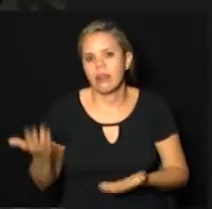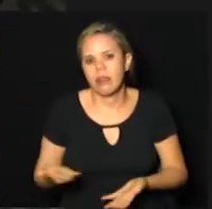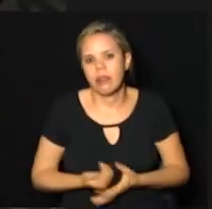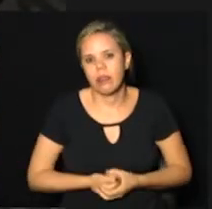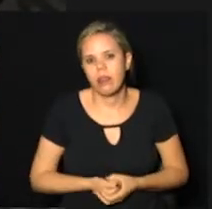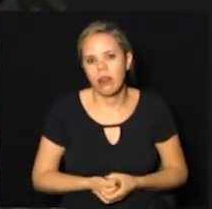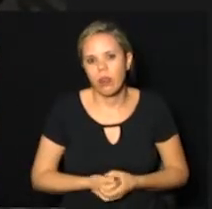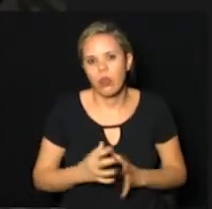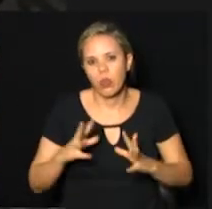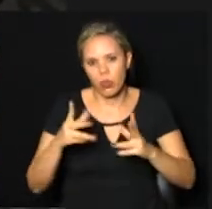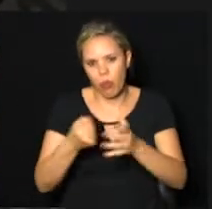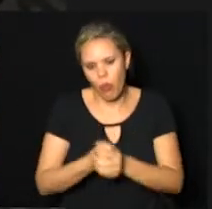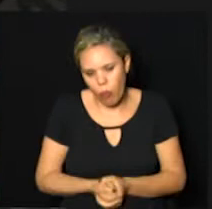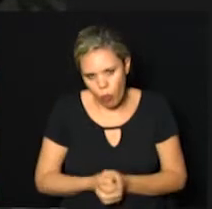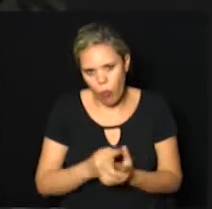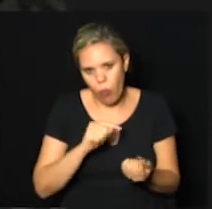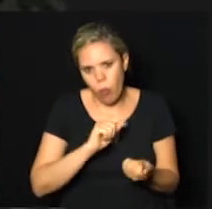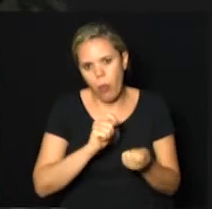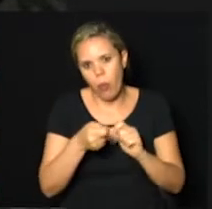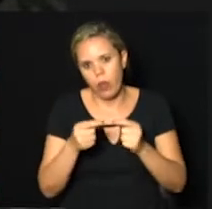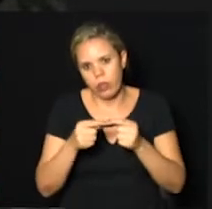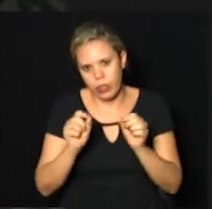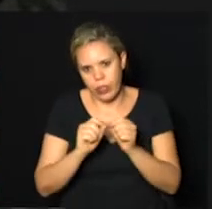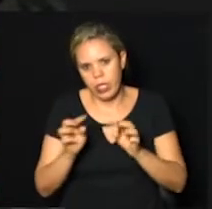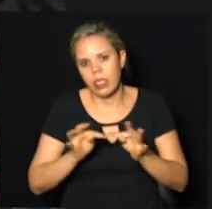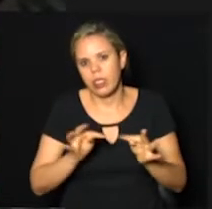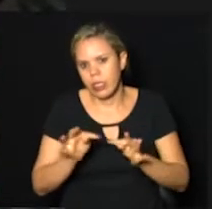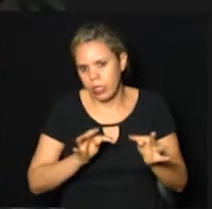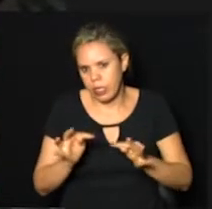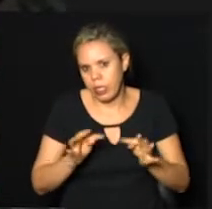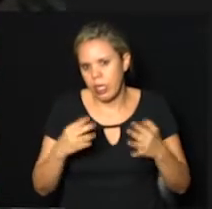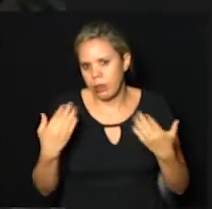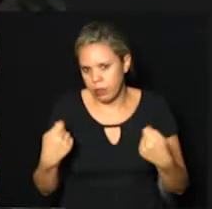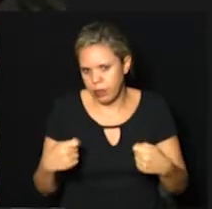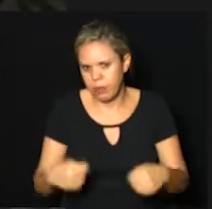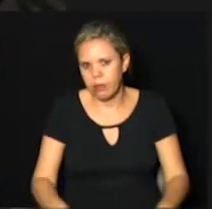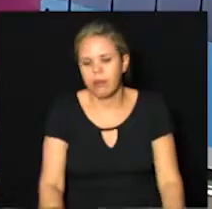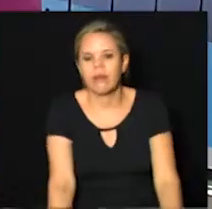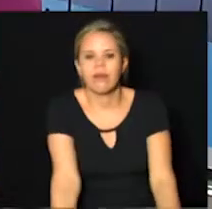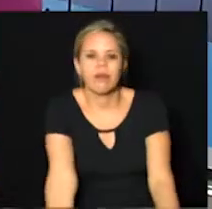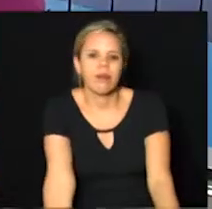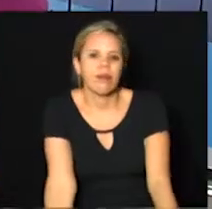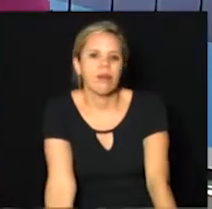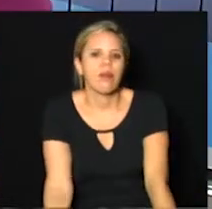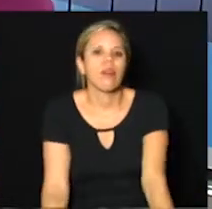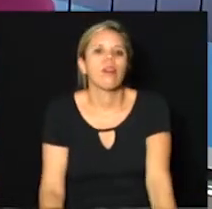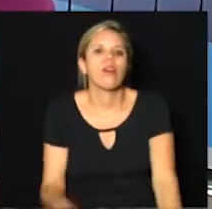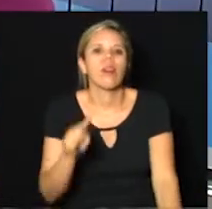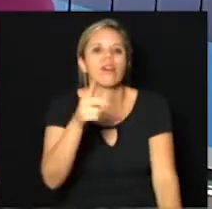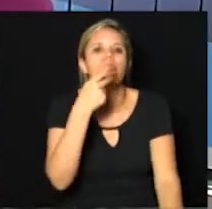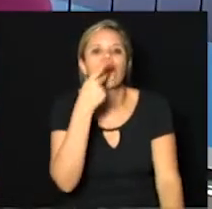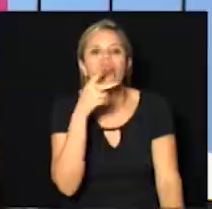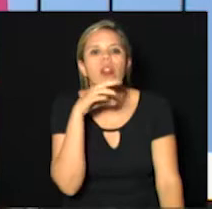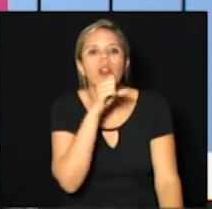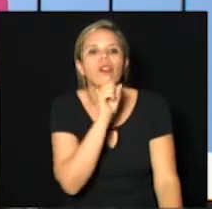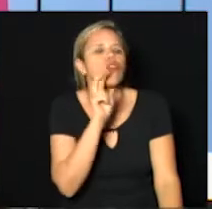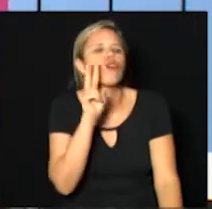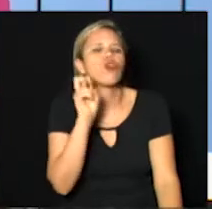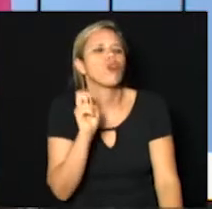Ela tem que estar tudo adequado para poder fazer esse tratamento quando necessário. Agora, a senhora falou, mencionou rapidamente